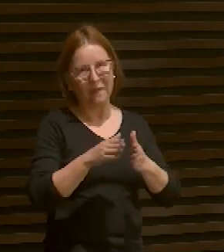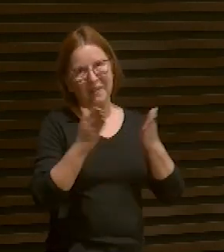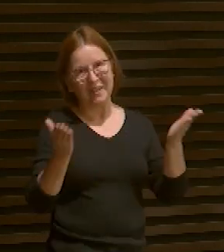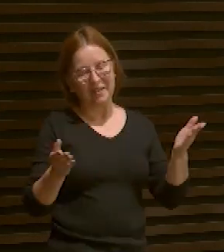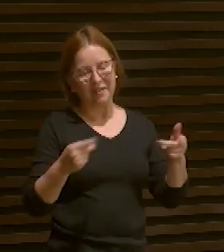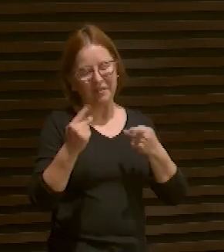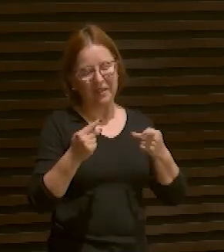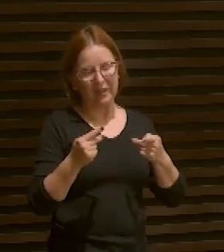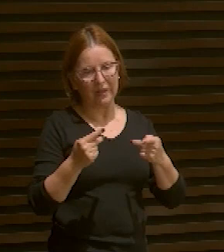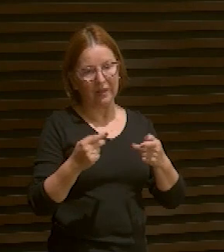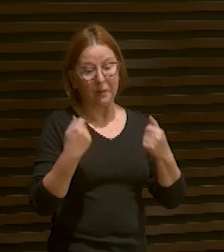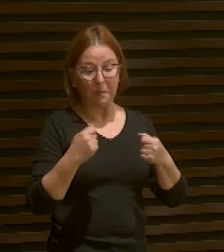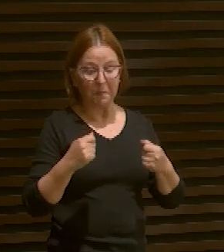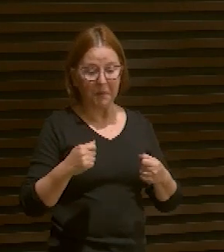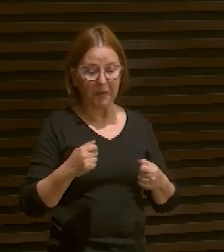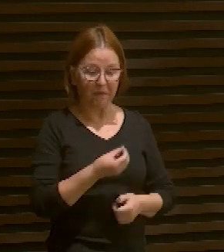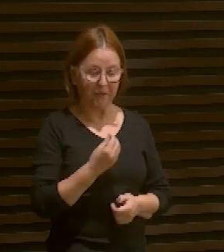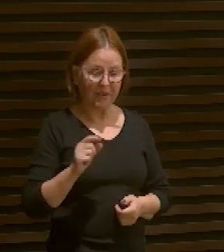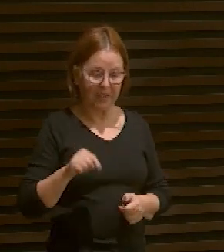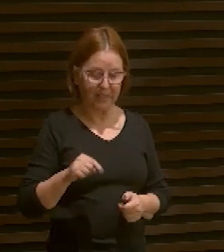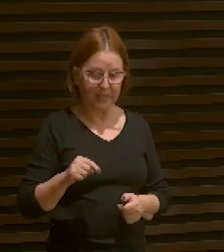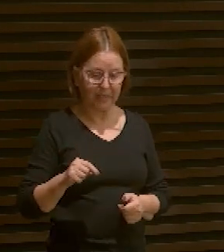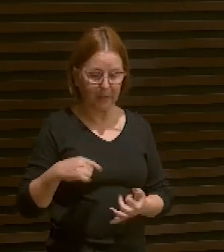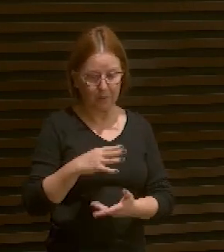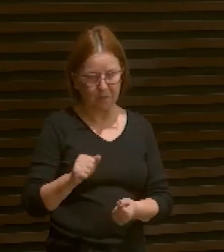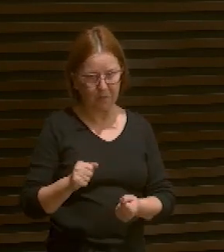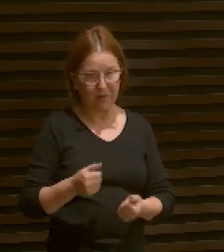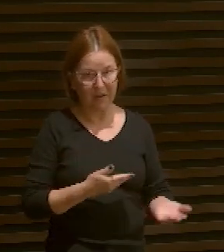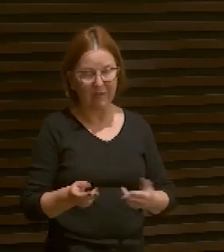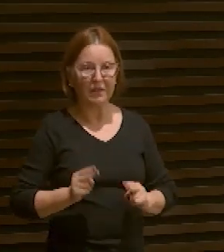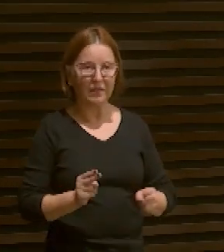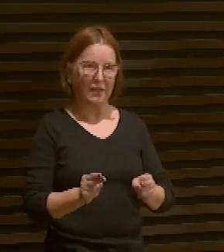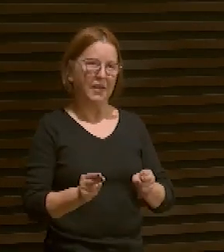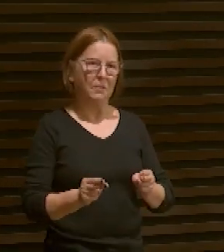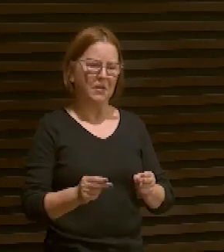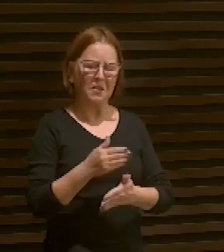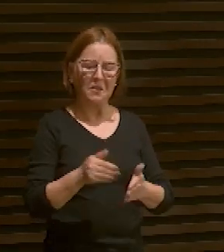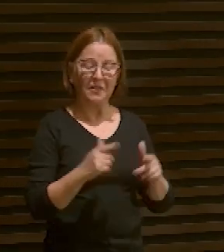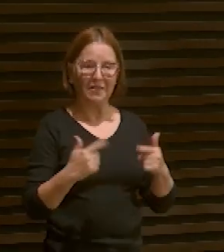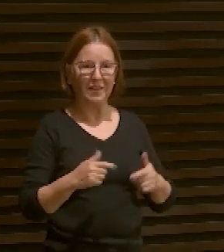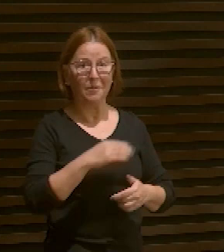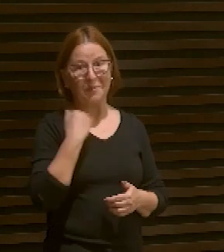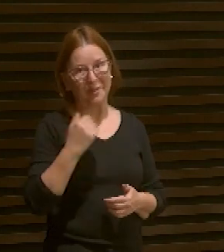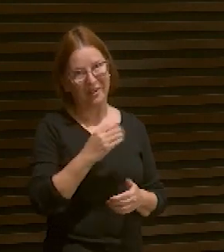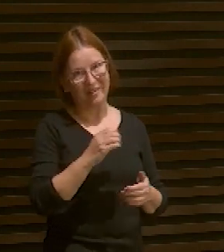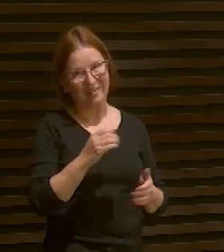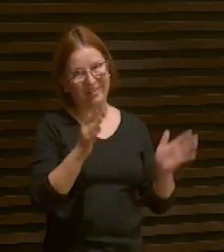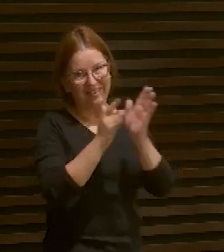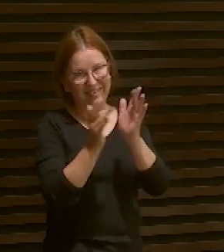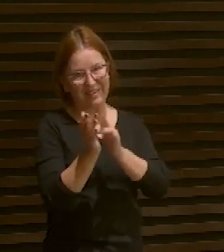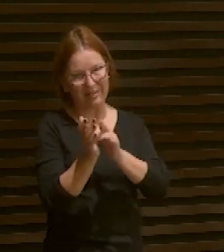devemos andar aqui neste mundo, levando sempre e por toda parte o morrer de Jesus, para que a vida de Cristo